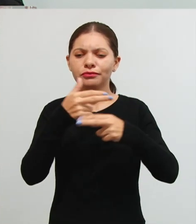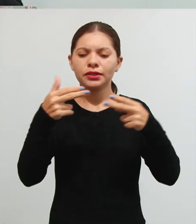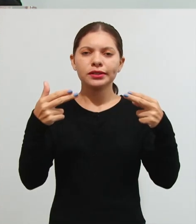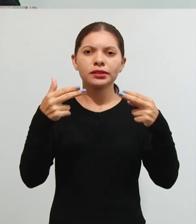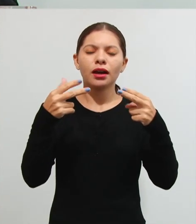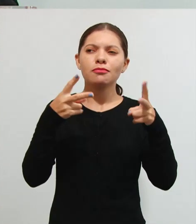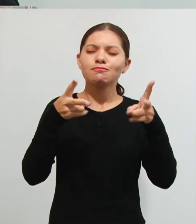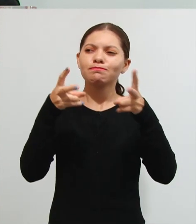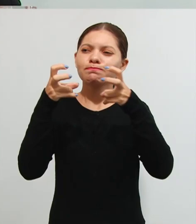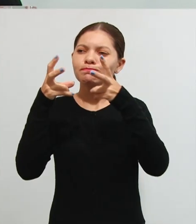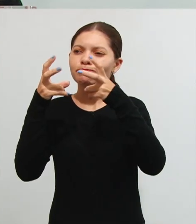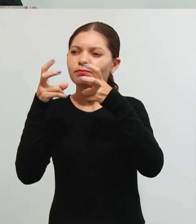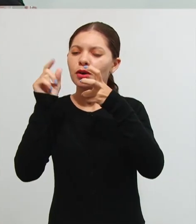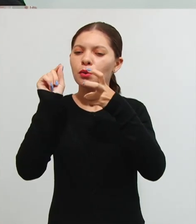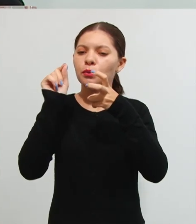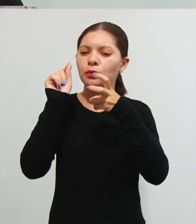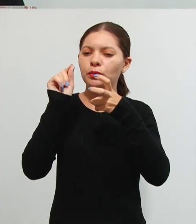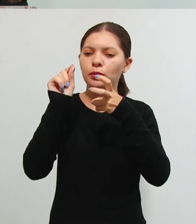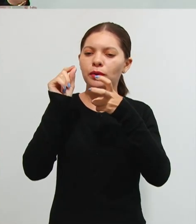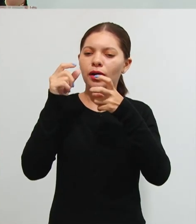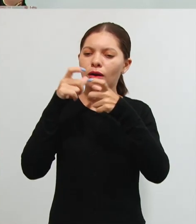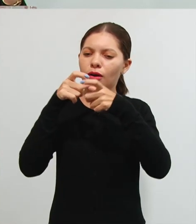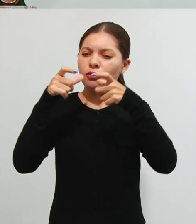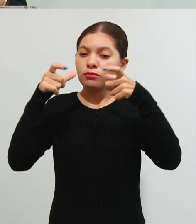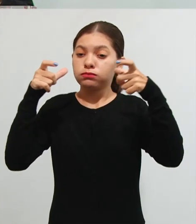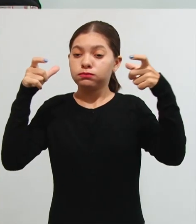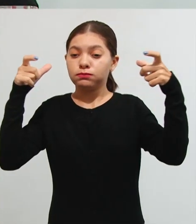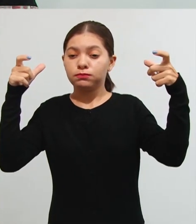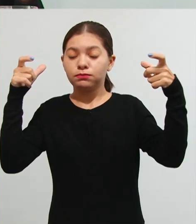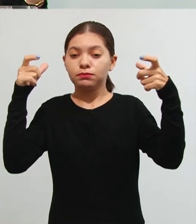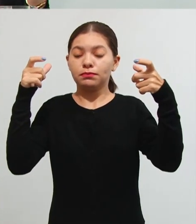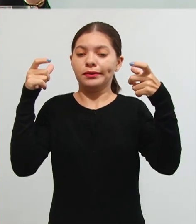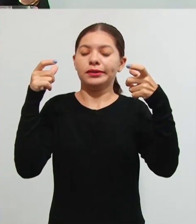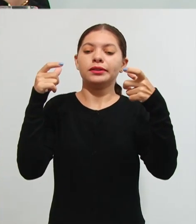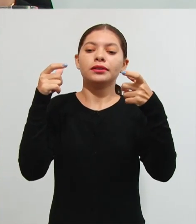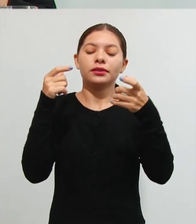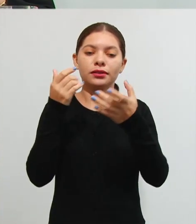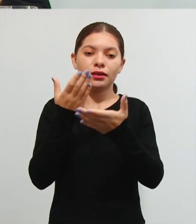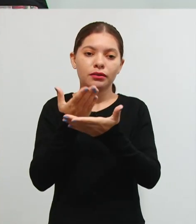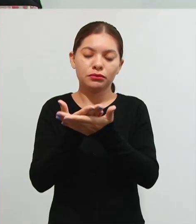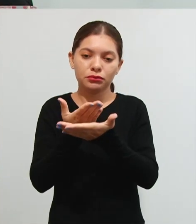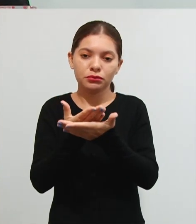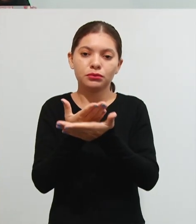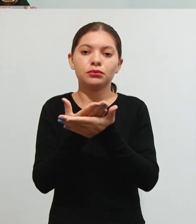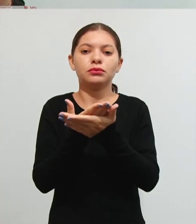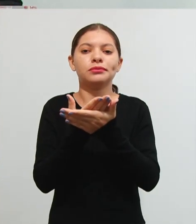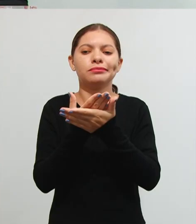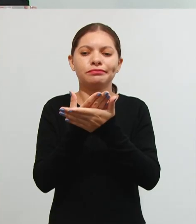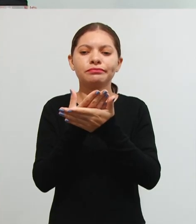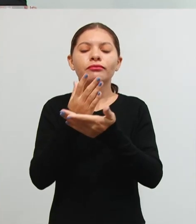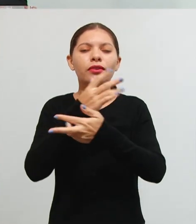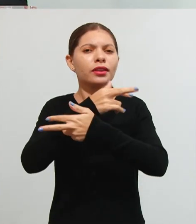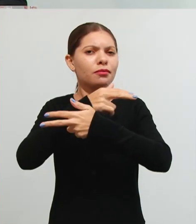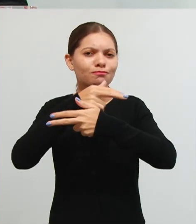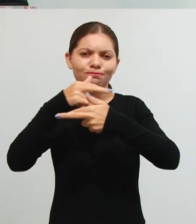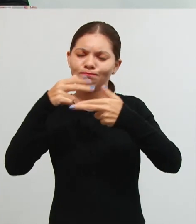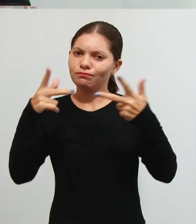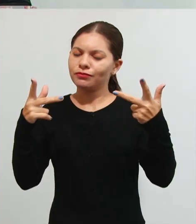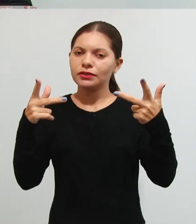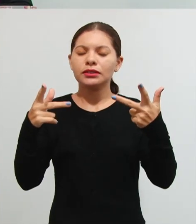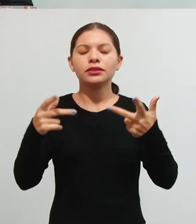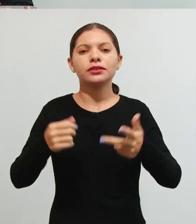que, como é muito amplo, né, o espectro, né, é bem diversificado,